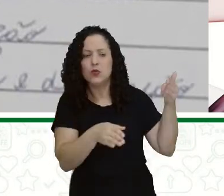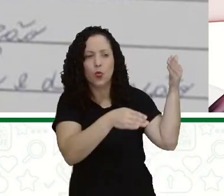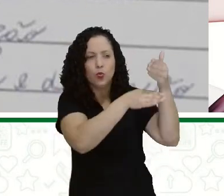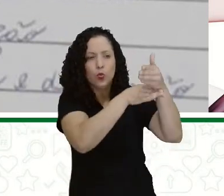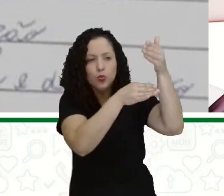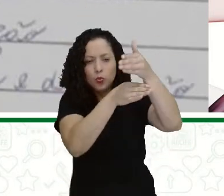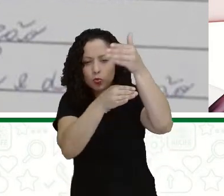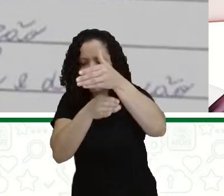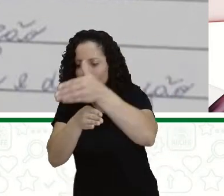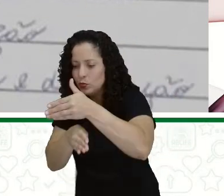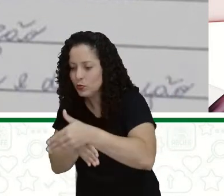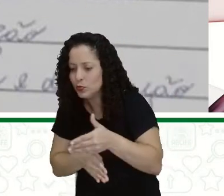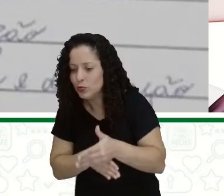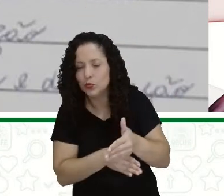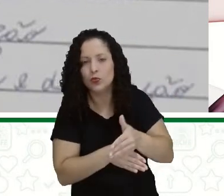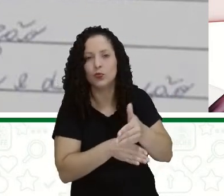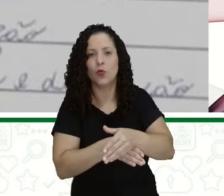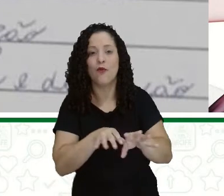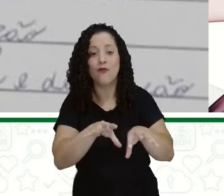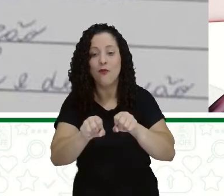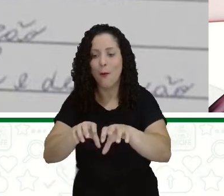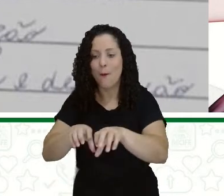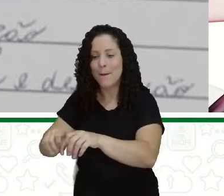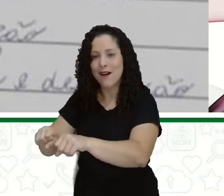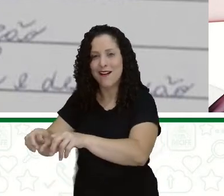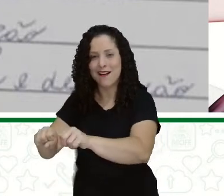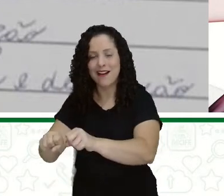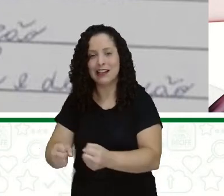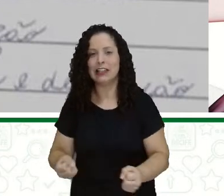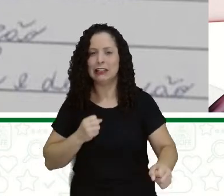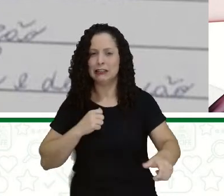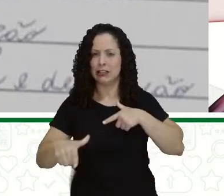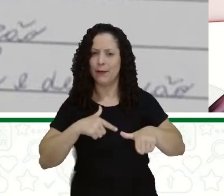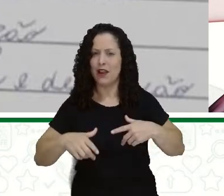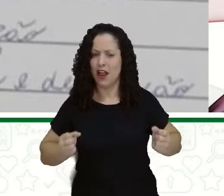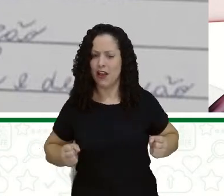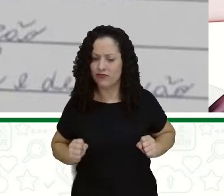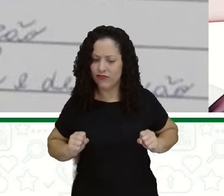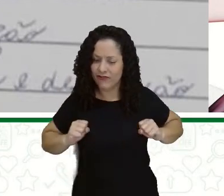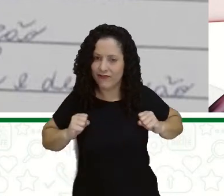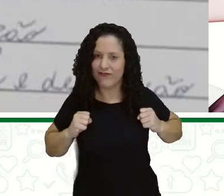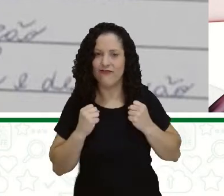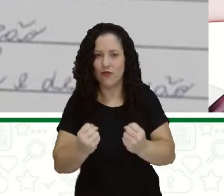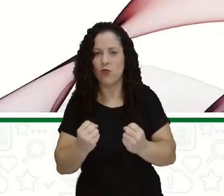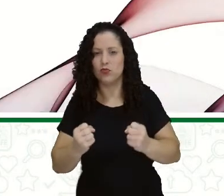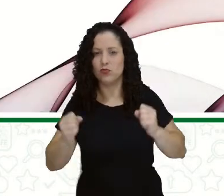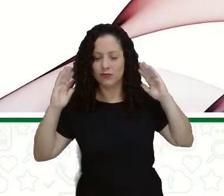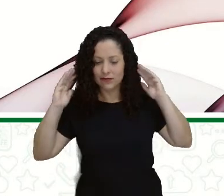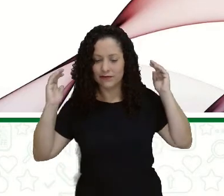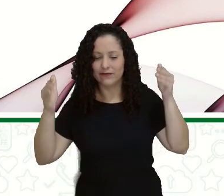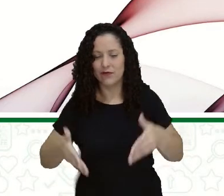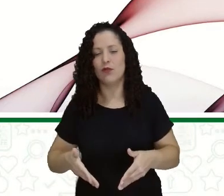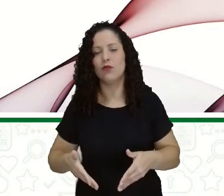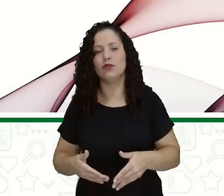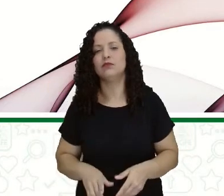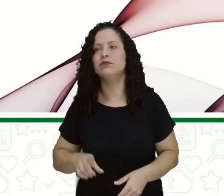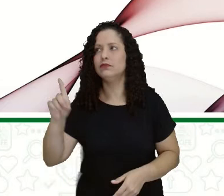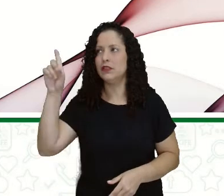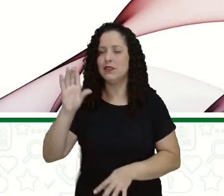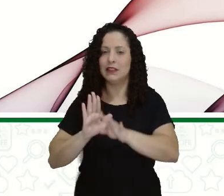de alfabetização, trabalhando com afinco e dedicação. Esse foi o texto